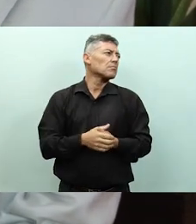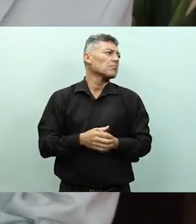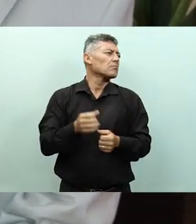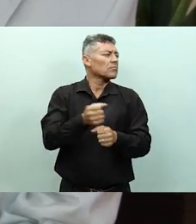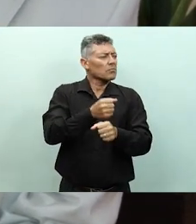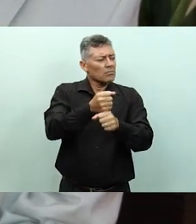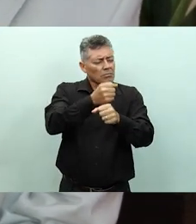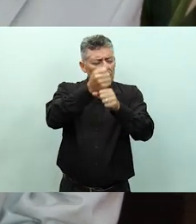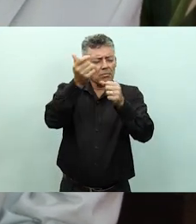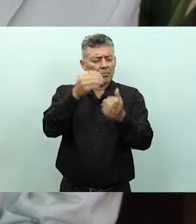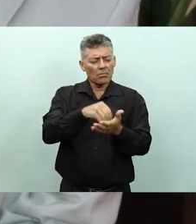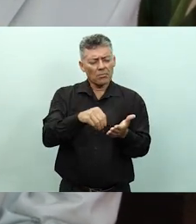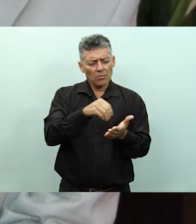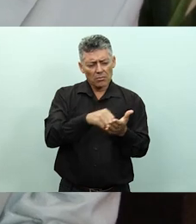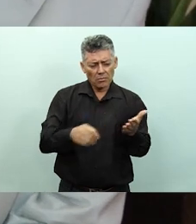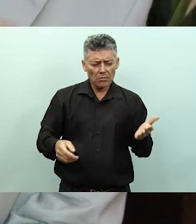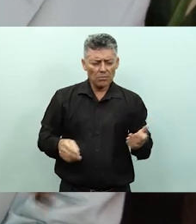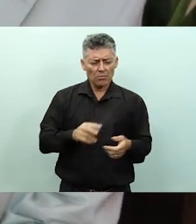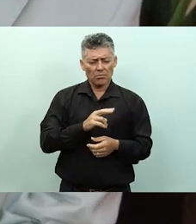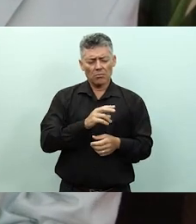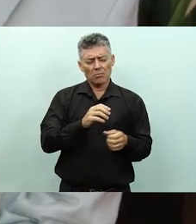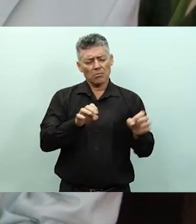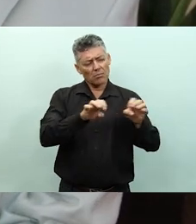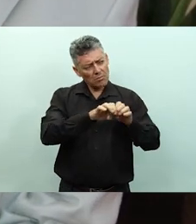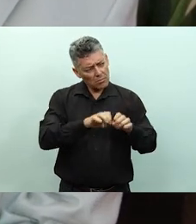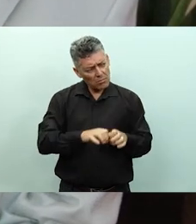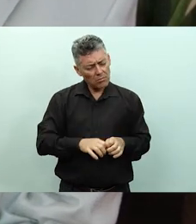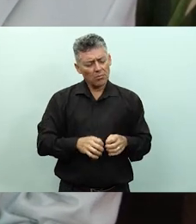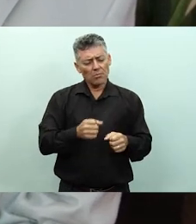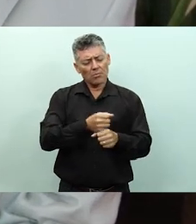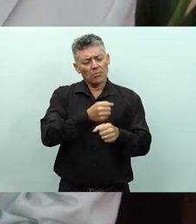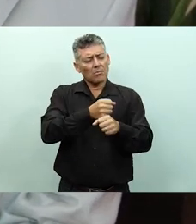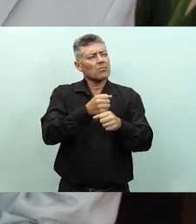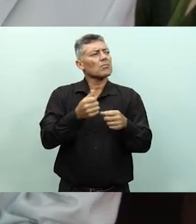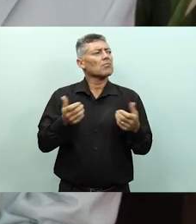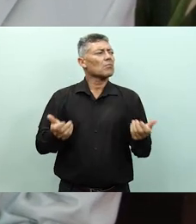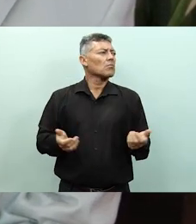fazia com a construtora, o secretário de infraestrutura,